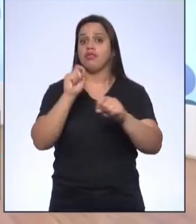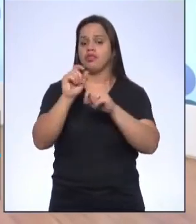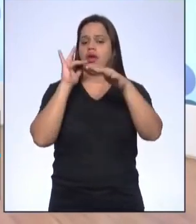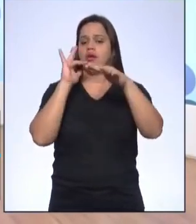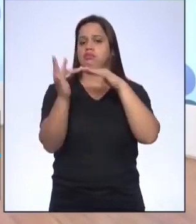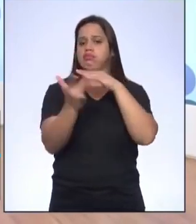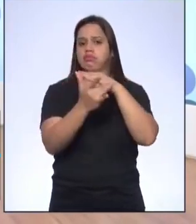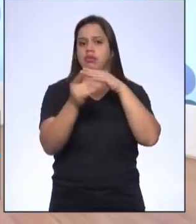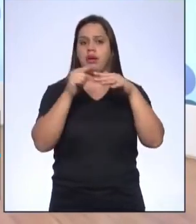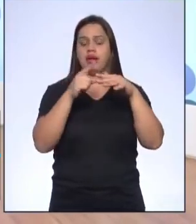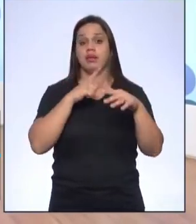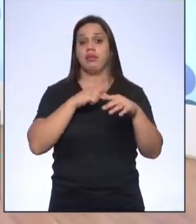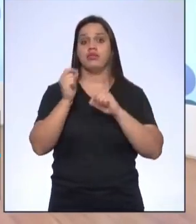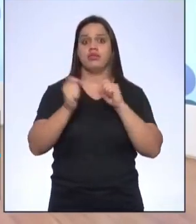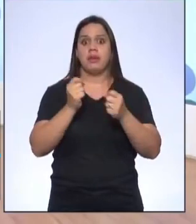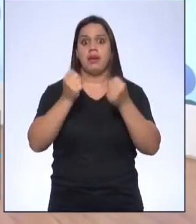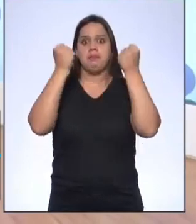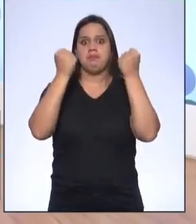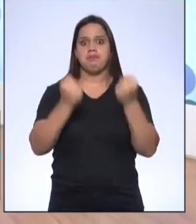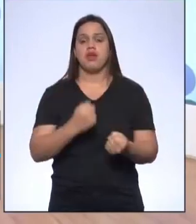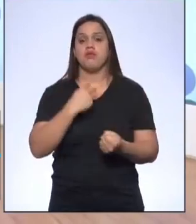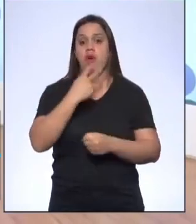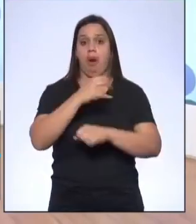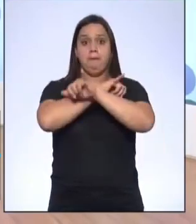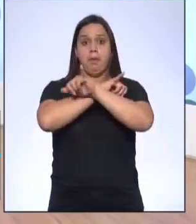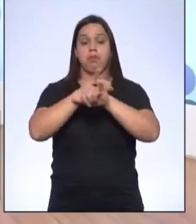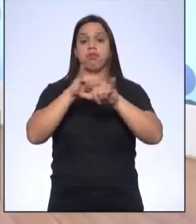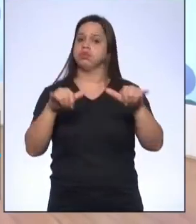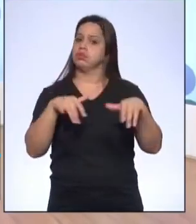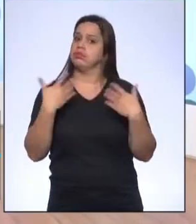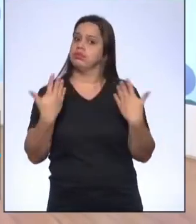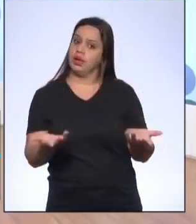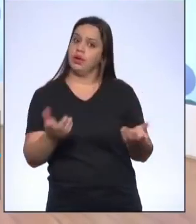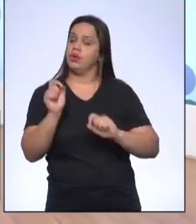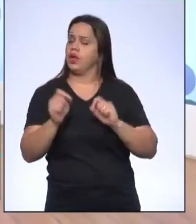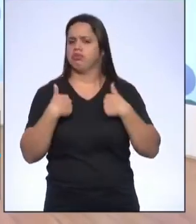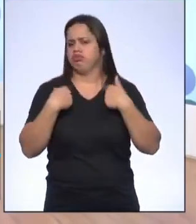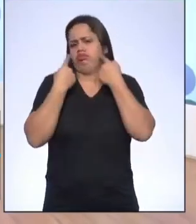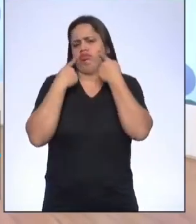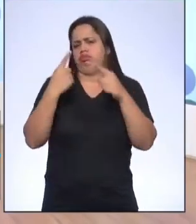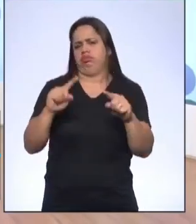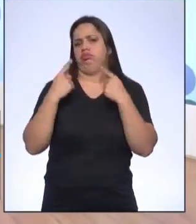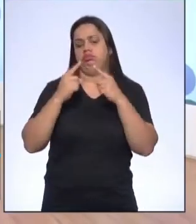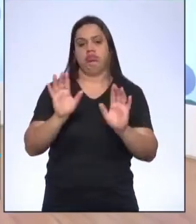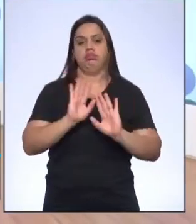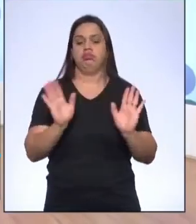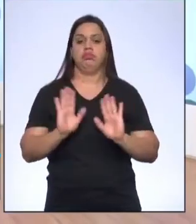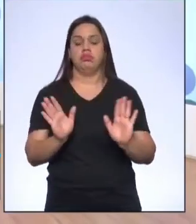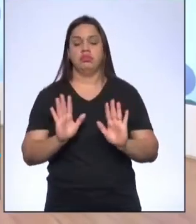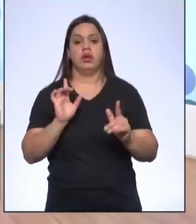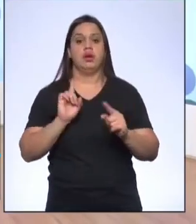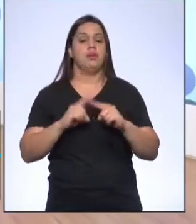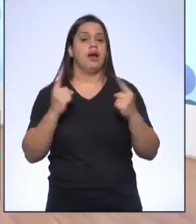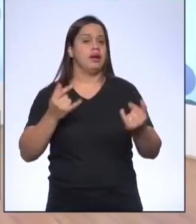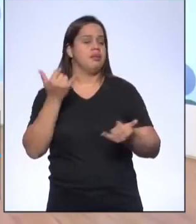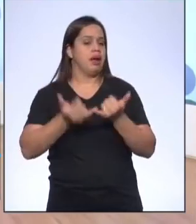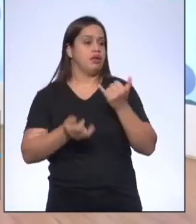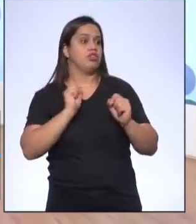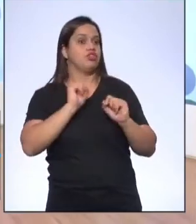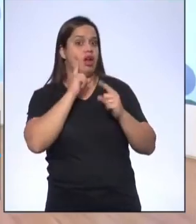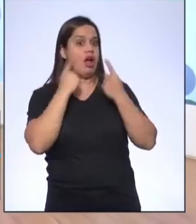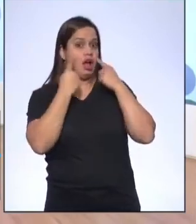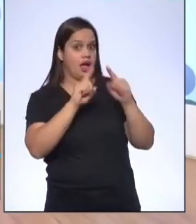tenha mais voz, E mais... peso, né? Isso. Ela tem peso. Então, assim, eu não estou reclamando para qualquer pessoa. E parece que ele já reclamou mais de uma vez.